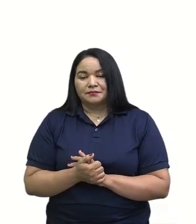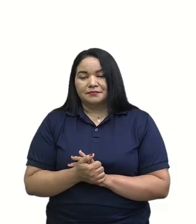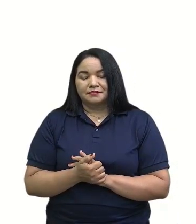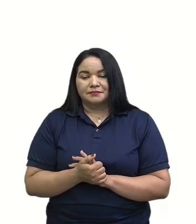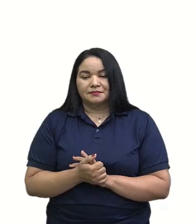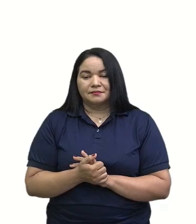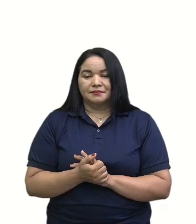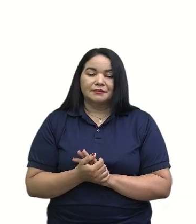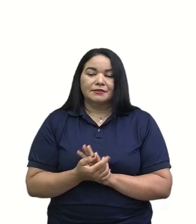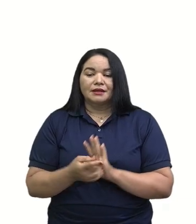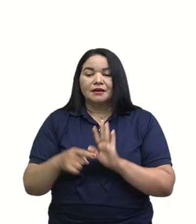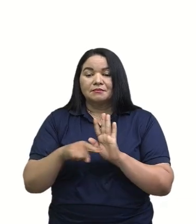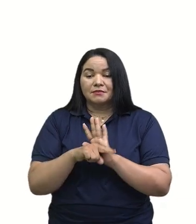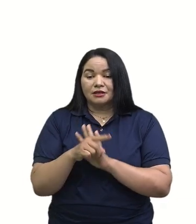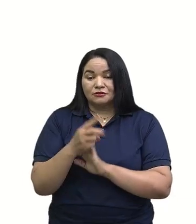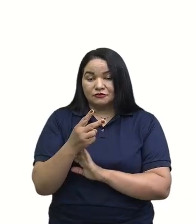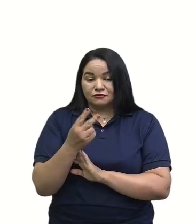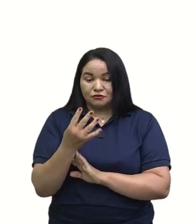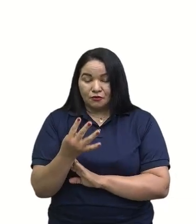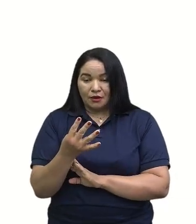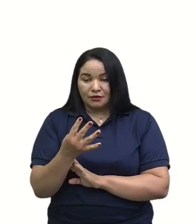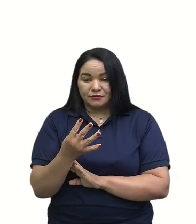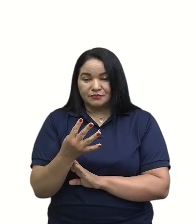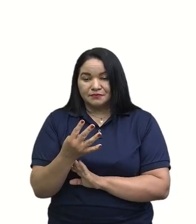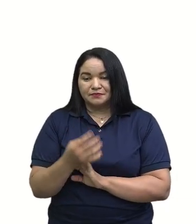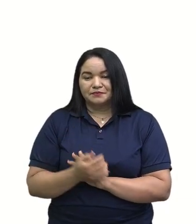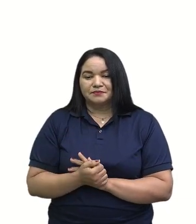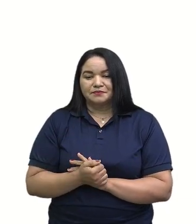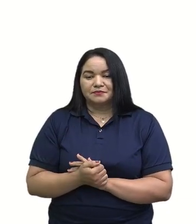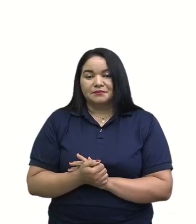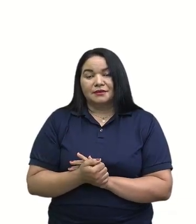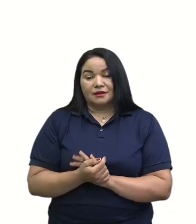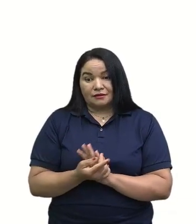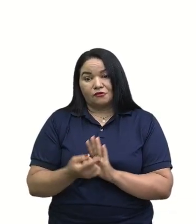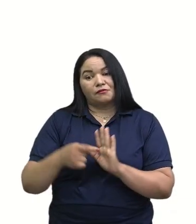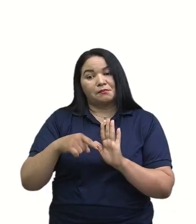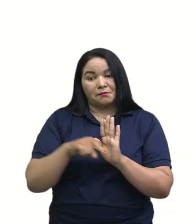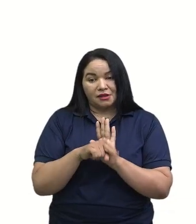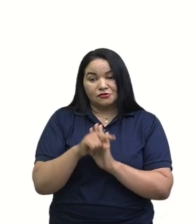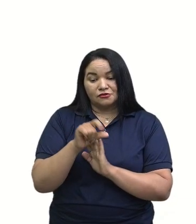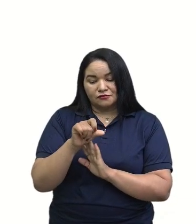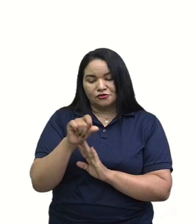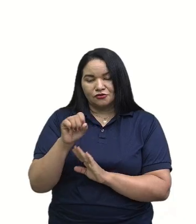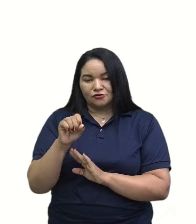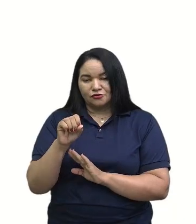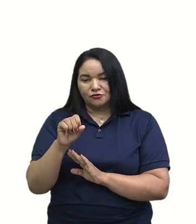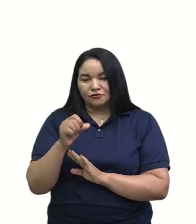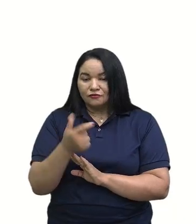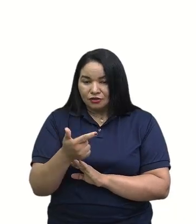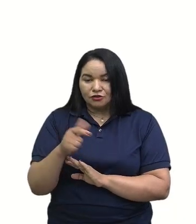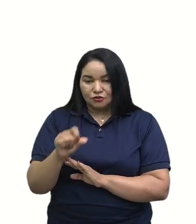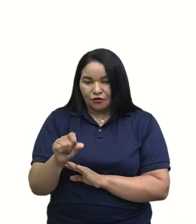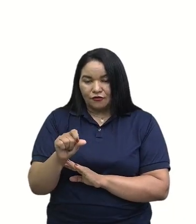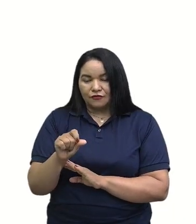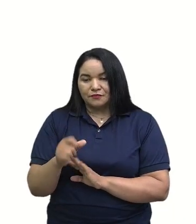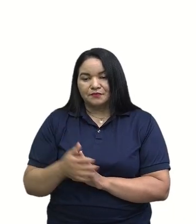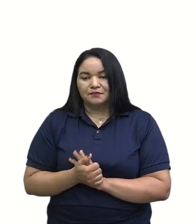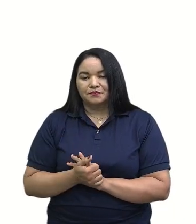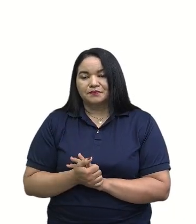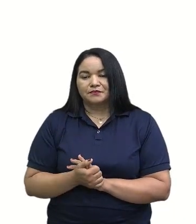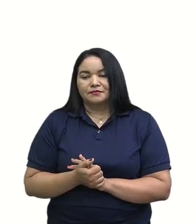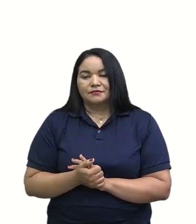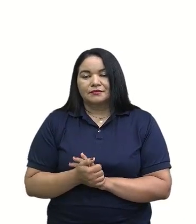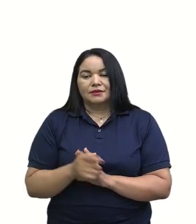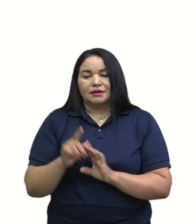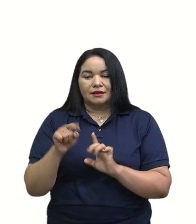Menos 5. Menos 24, nós temos menos 29 como resposta, certo? Menos 29